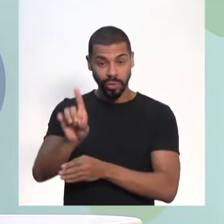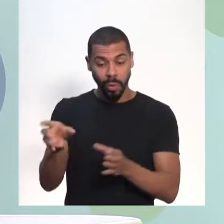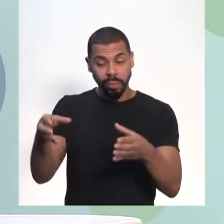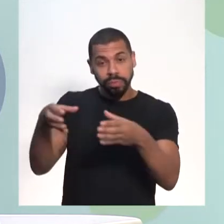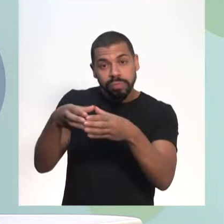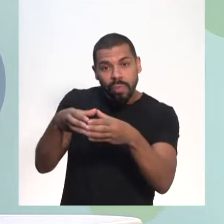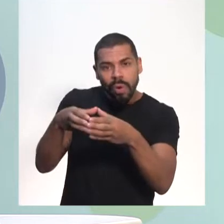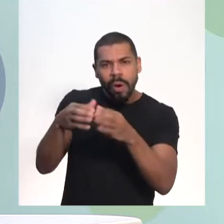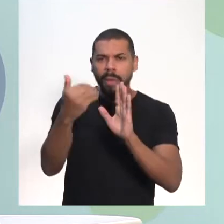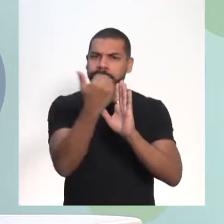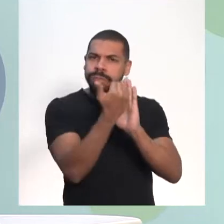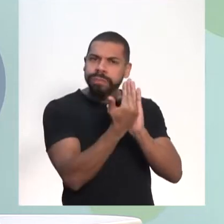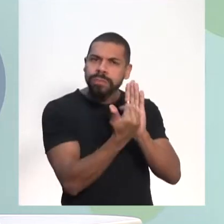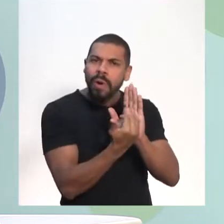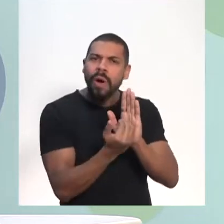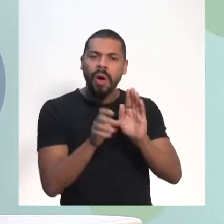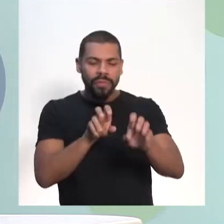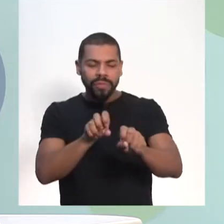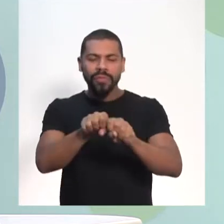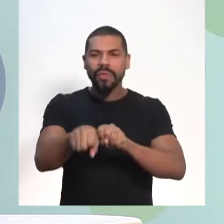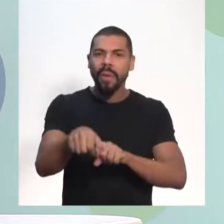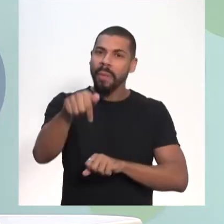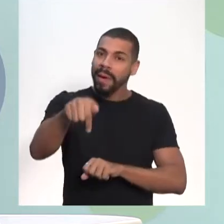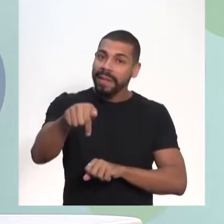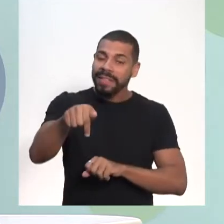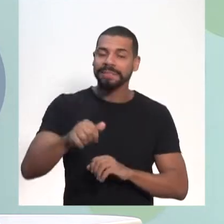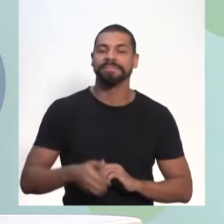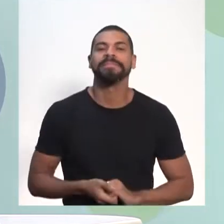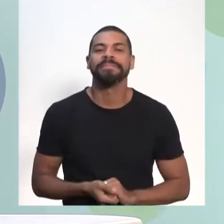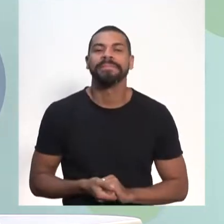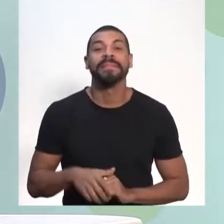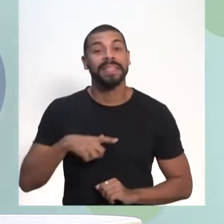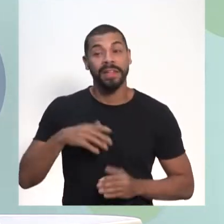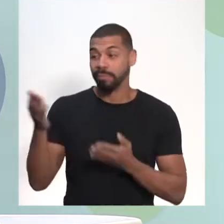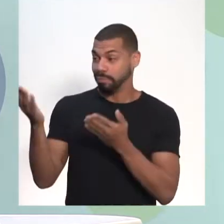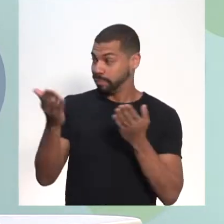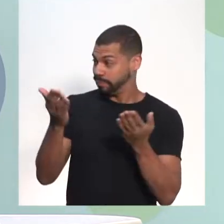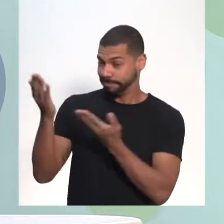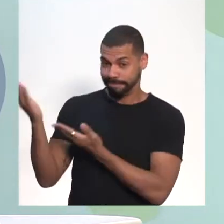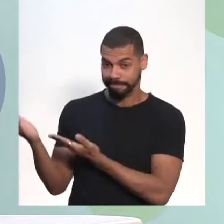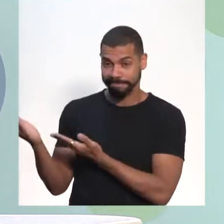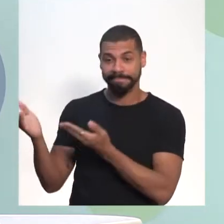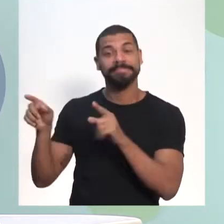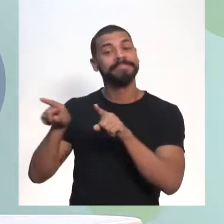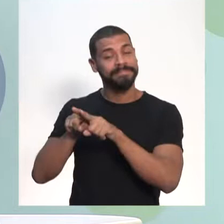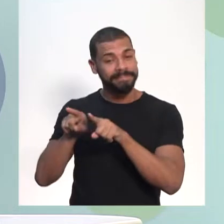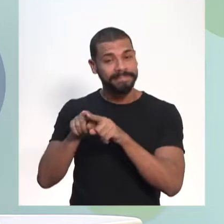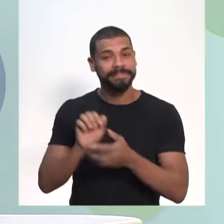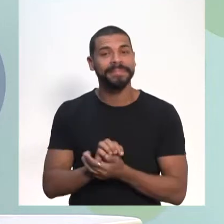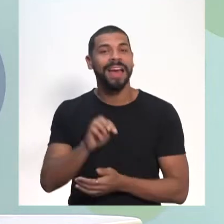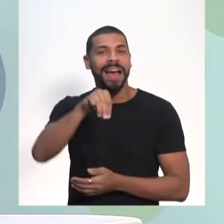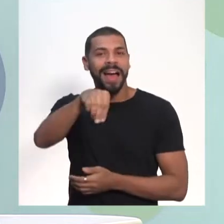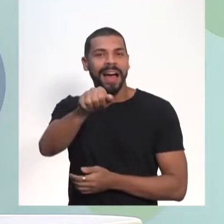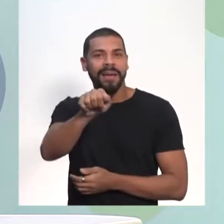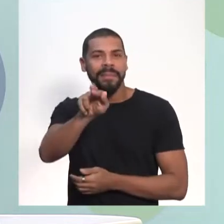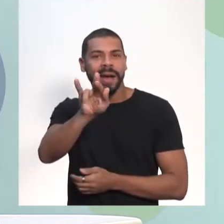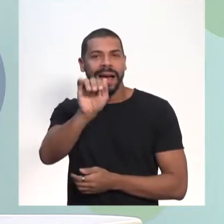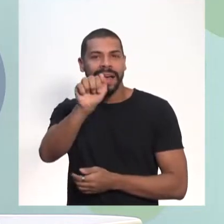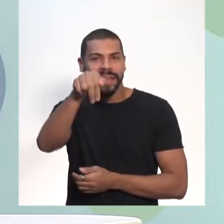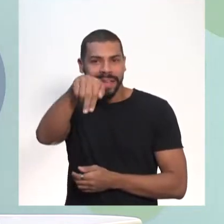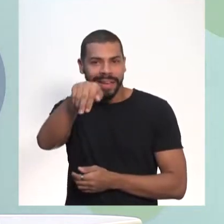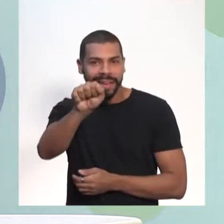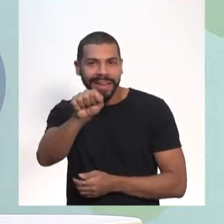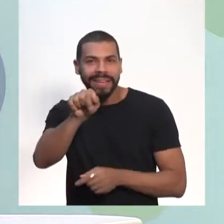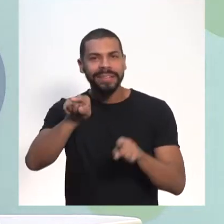Programas de Formação Continuada aqui na EFAP. E estamos aqui com a presença da Mariana, também da COPED, dos anos